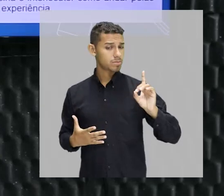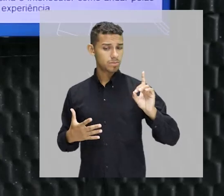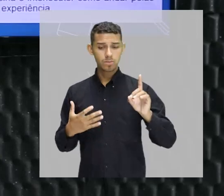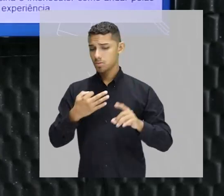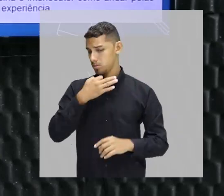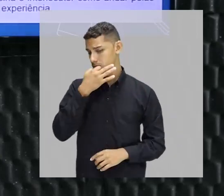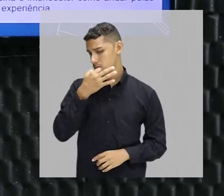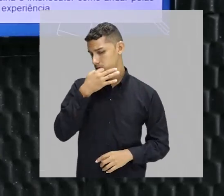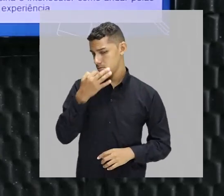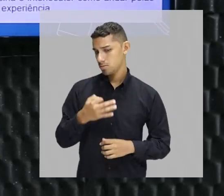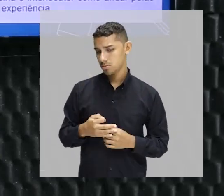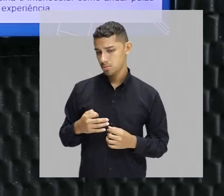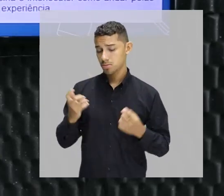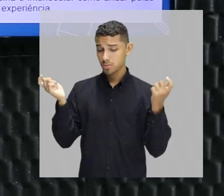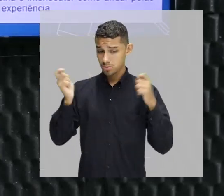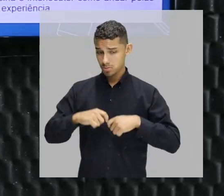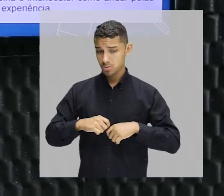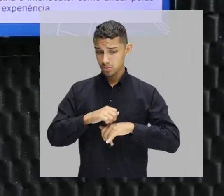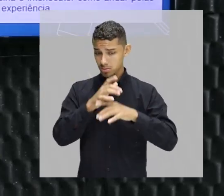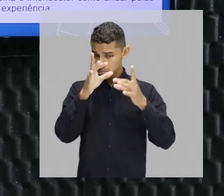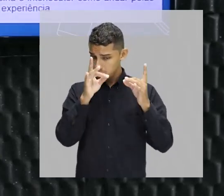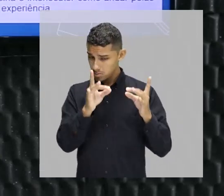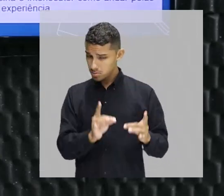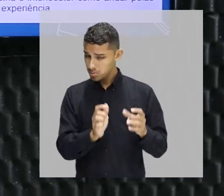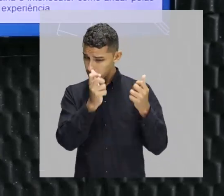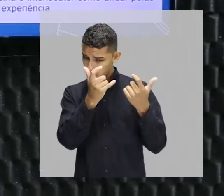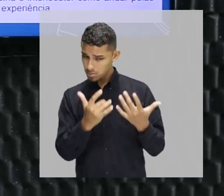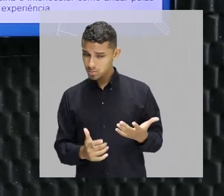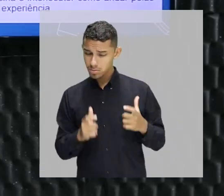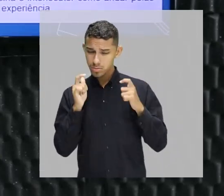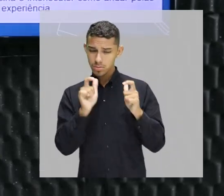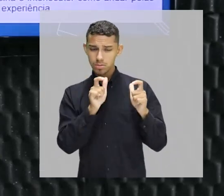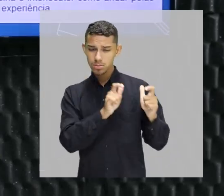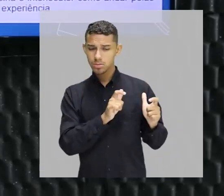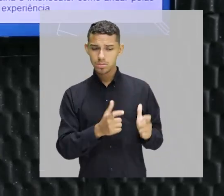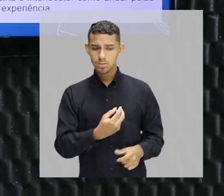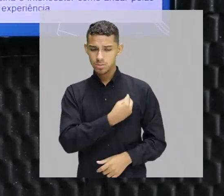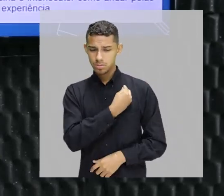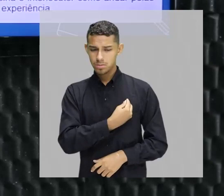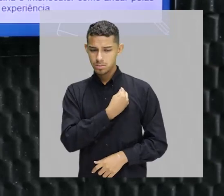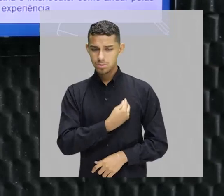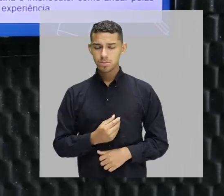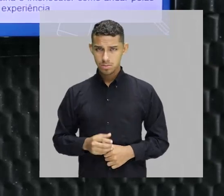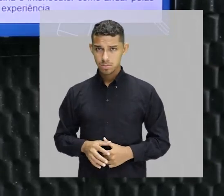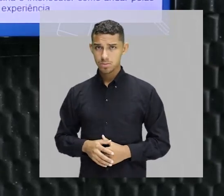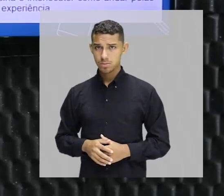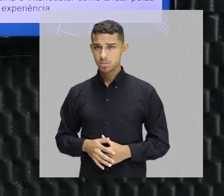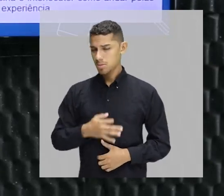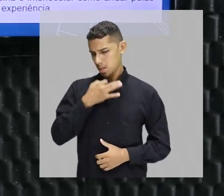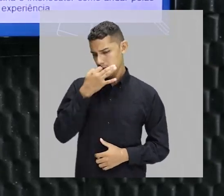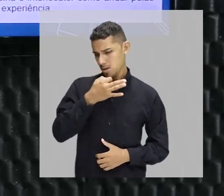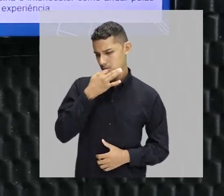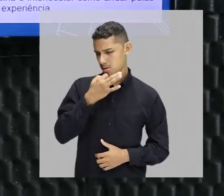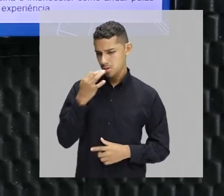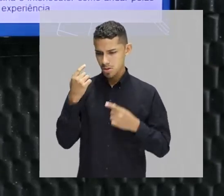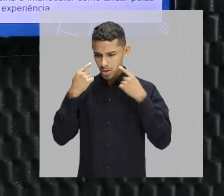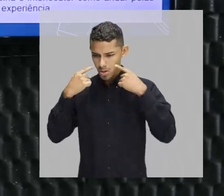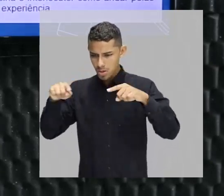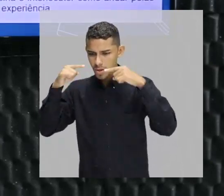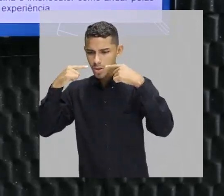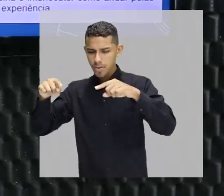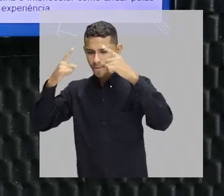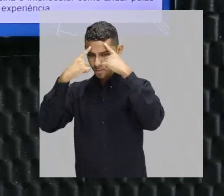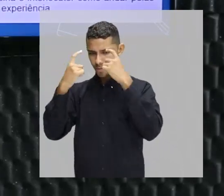argumentativa, pois o enunciador detalha cada lugar por onde passa, argumentando contra a violência